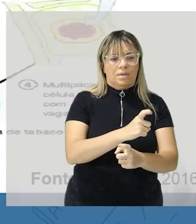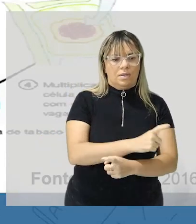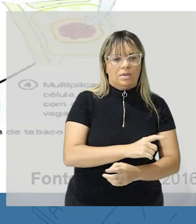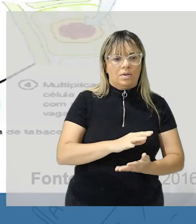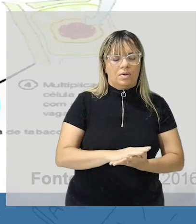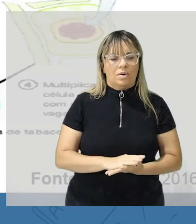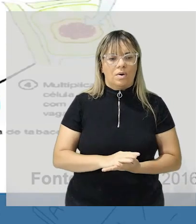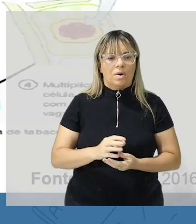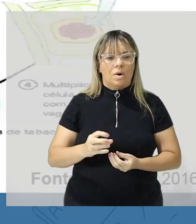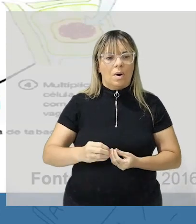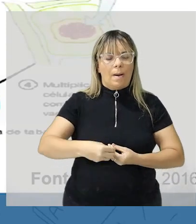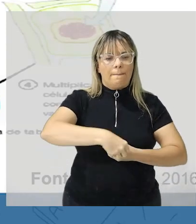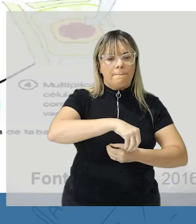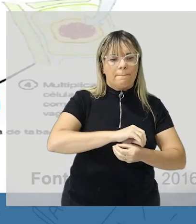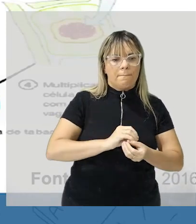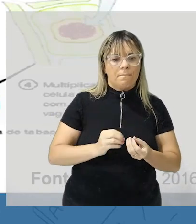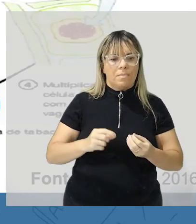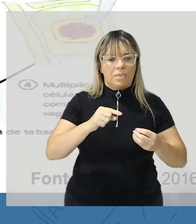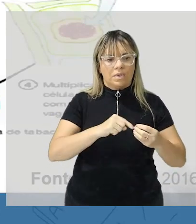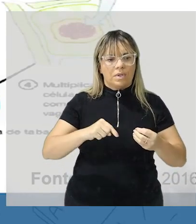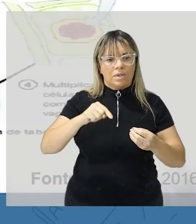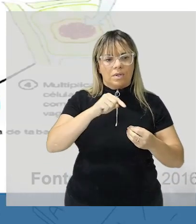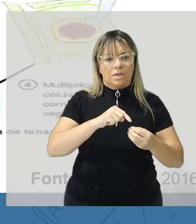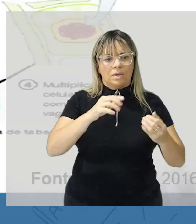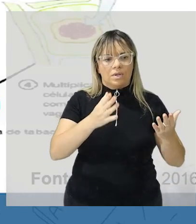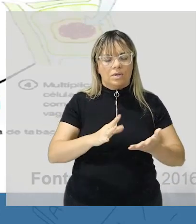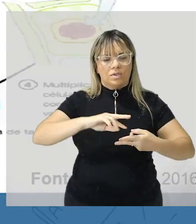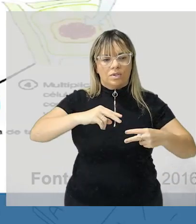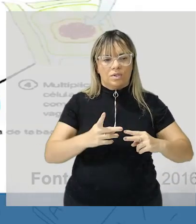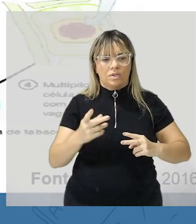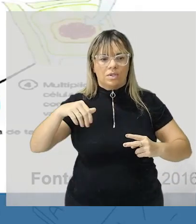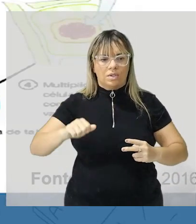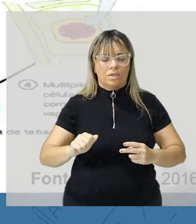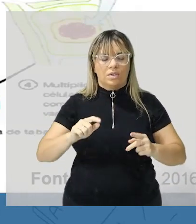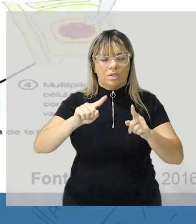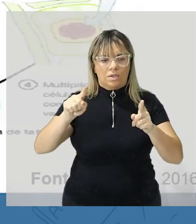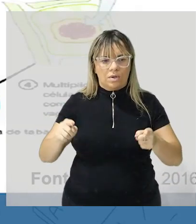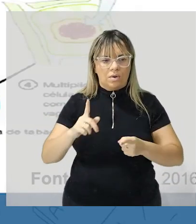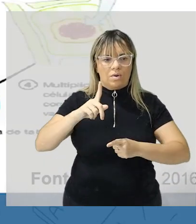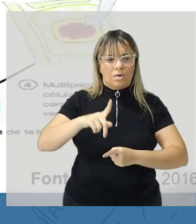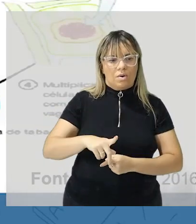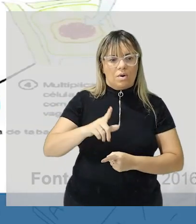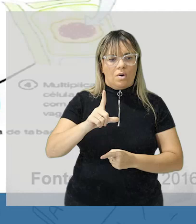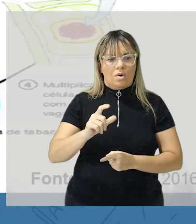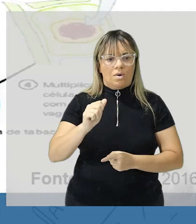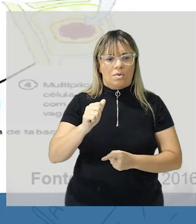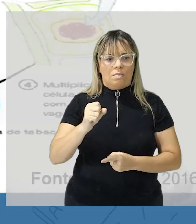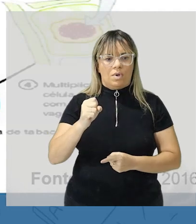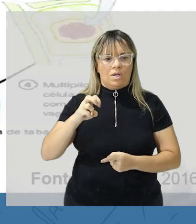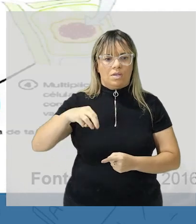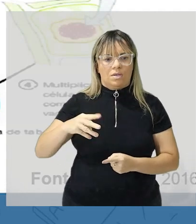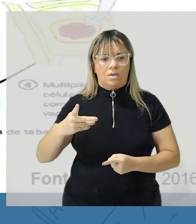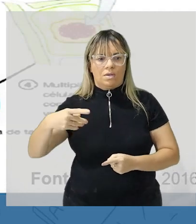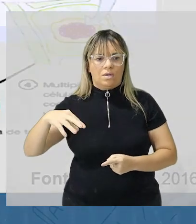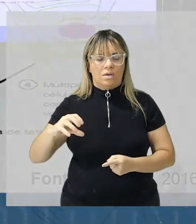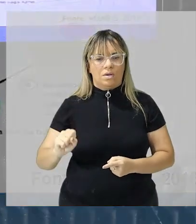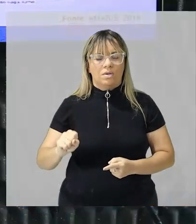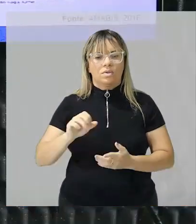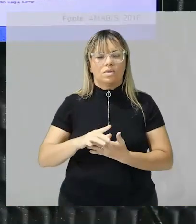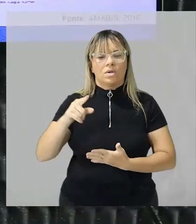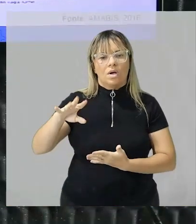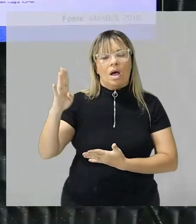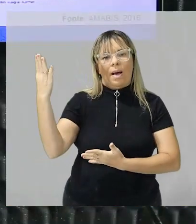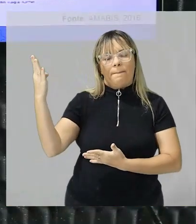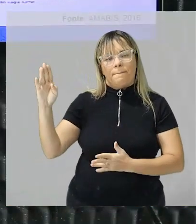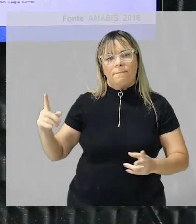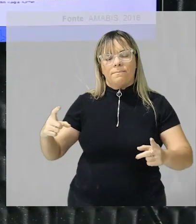de DNA, nós chamamos de plasmídio. Vamos entender o seguinte, as bactérias, elas